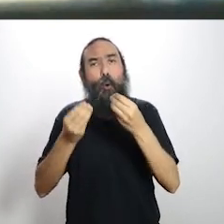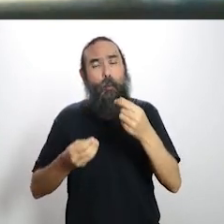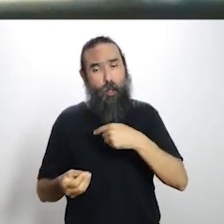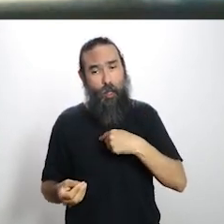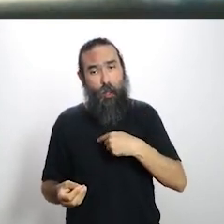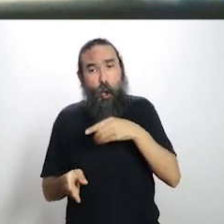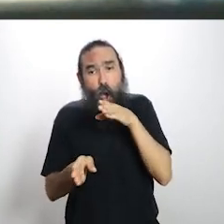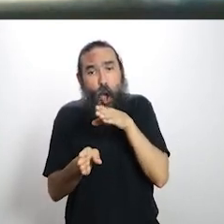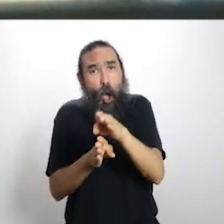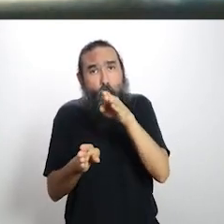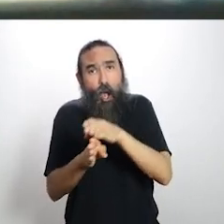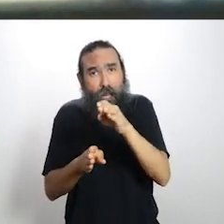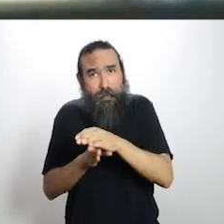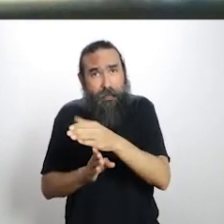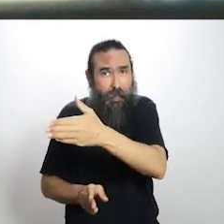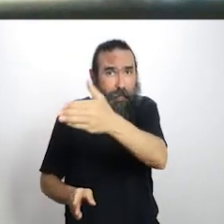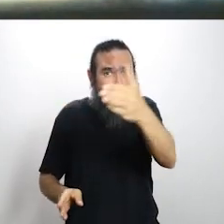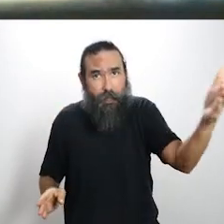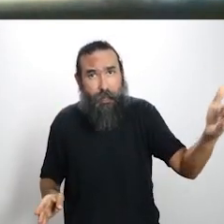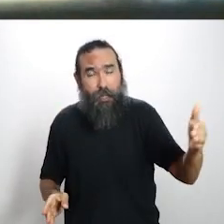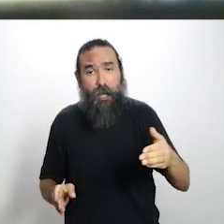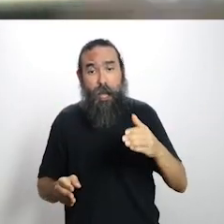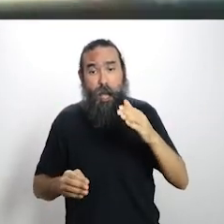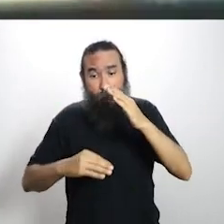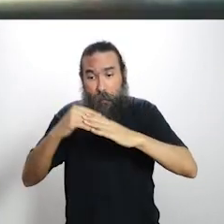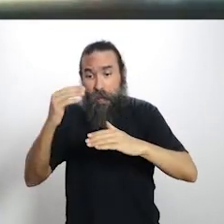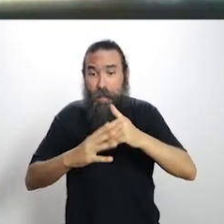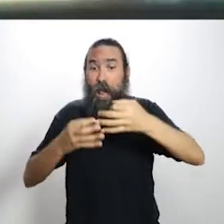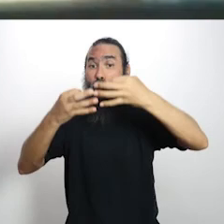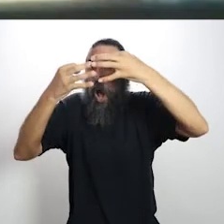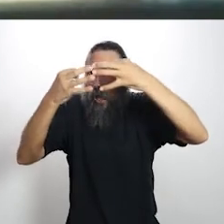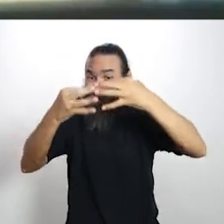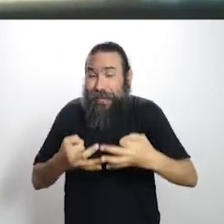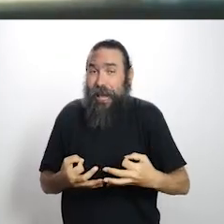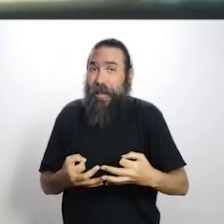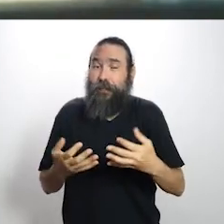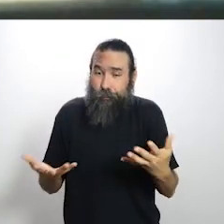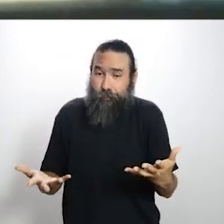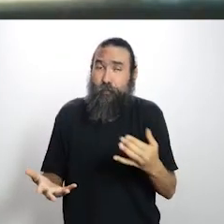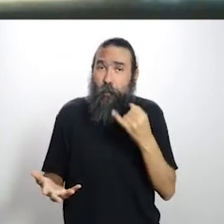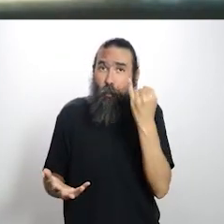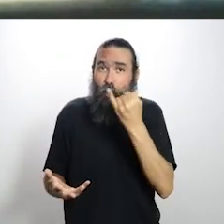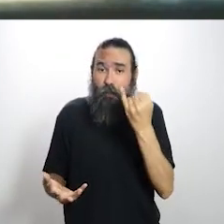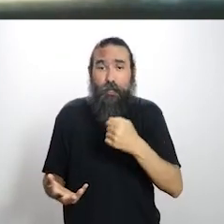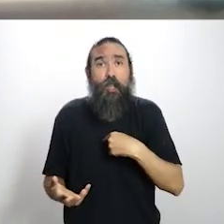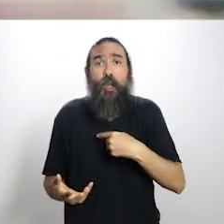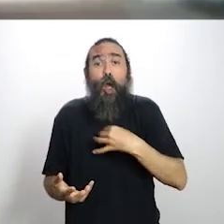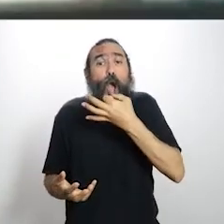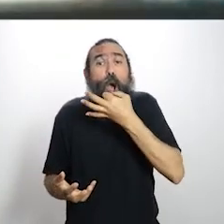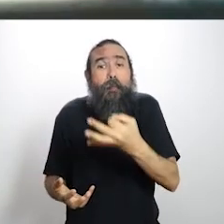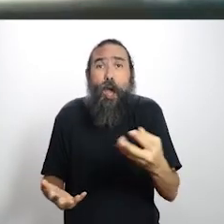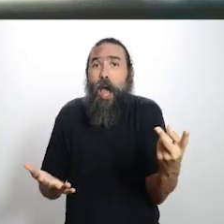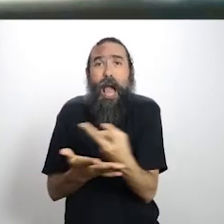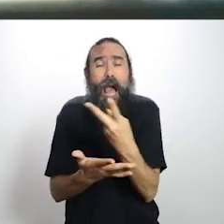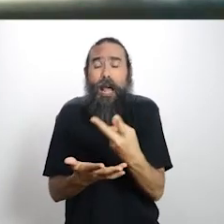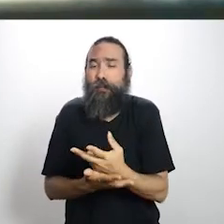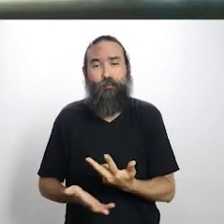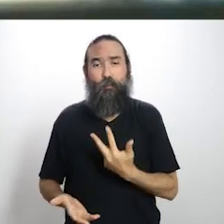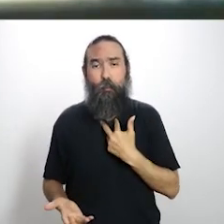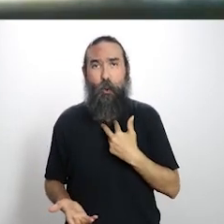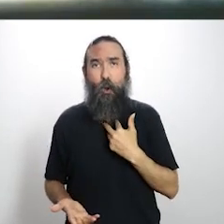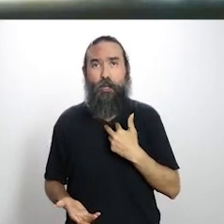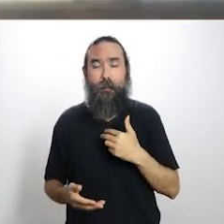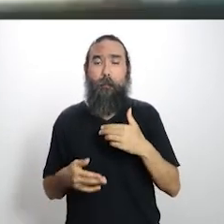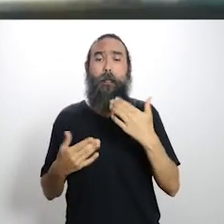não fosse dessa forma mas eu acho que é importante de repente ter essa análise e conversar com o secretário de cultura da compreensão dos territórios